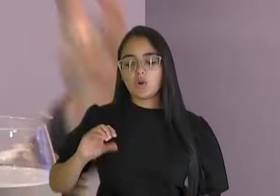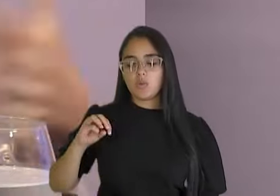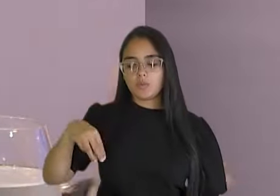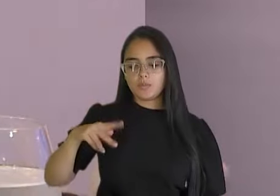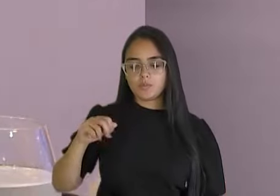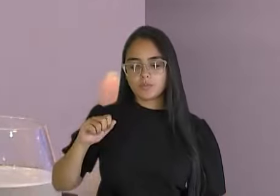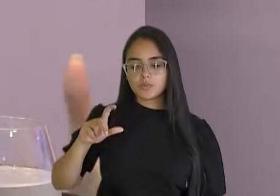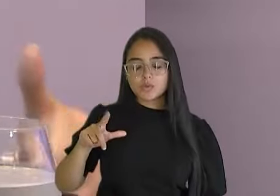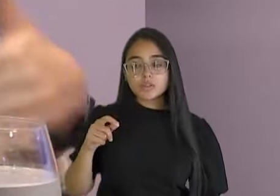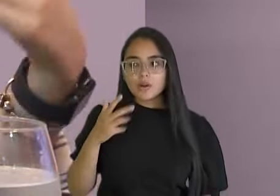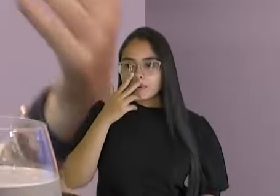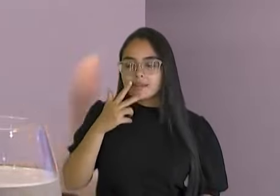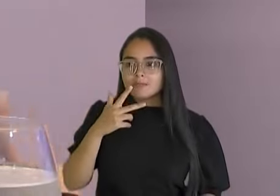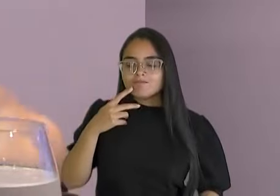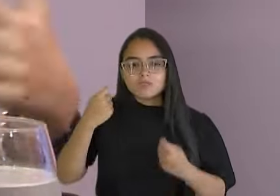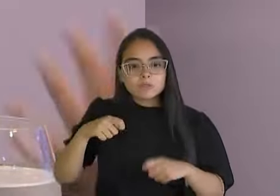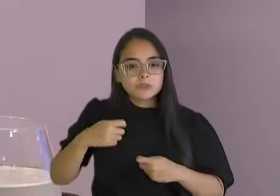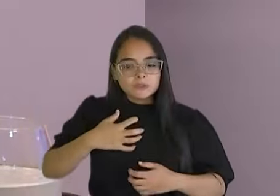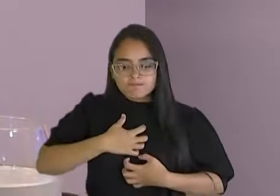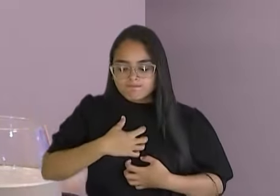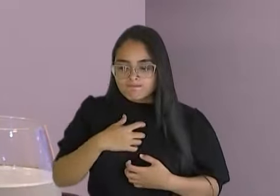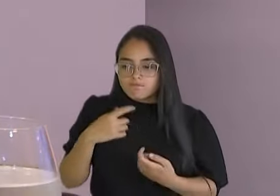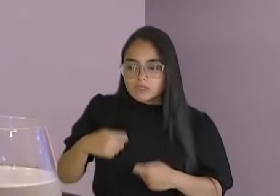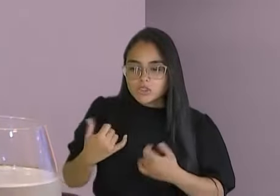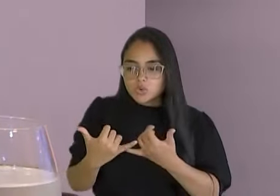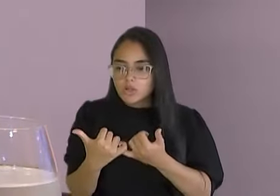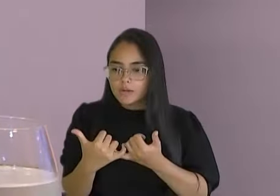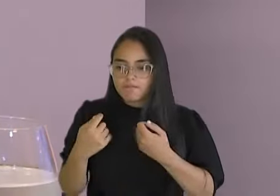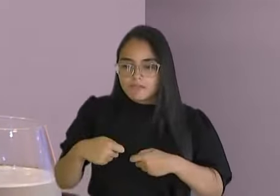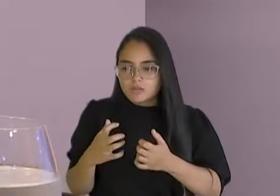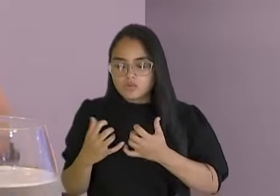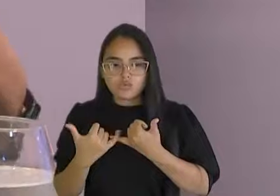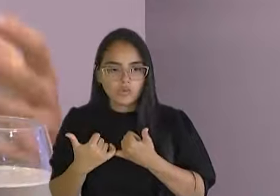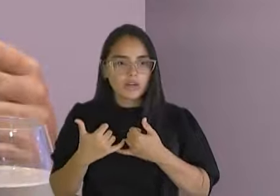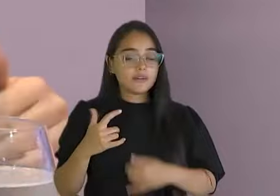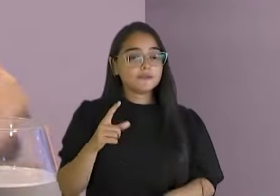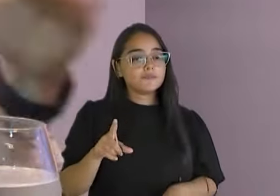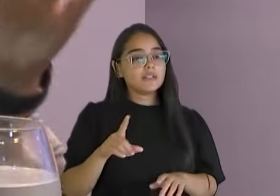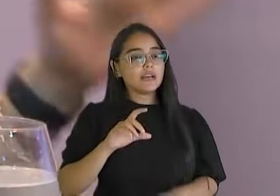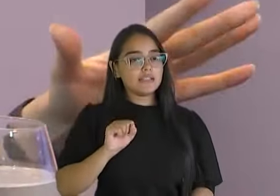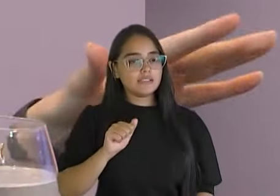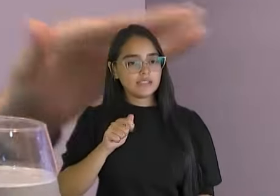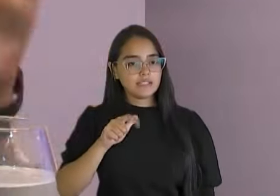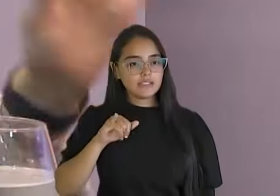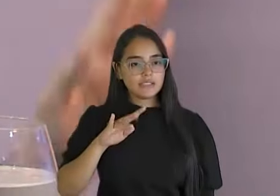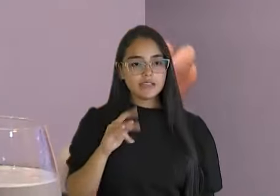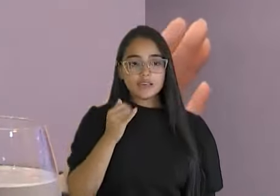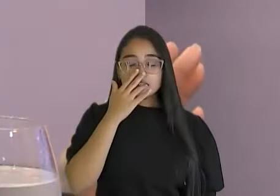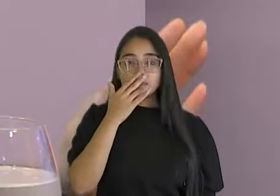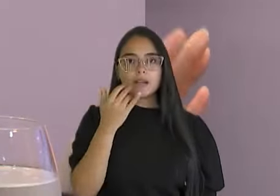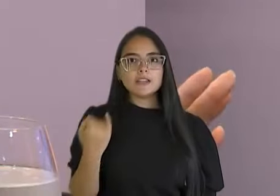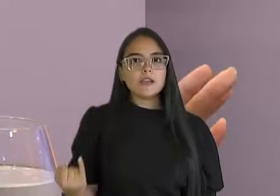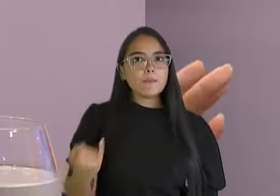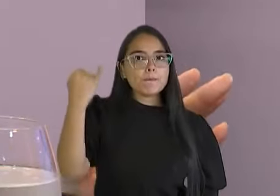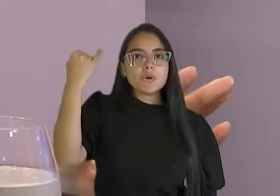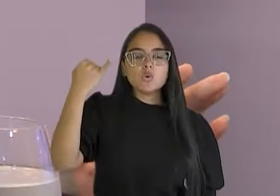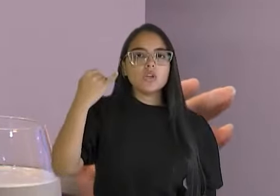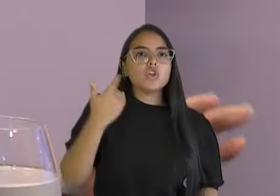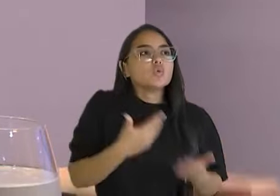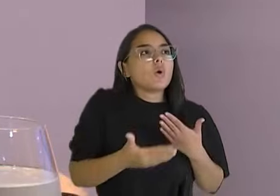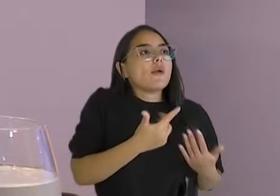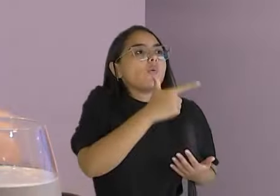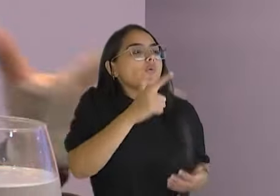que eu preciso do jogo, né? Então, eu preciso toda hora estar jogando. A saliência é quando o jogo se torna mais importante do que qualquer outra coisa na minha vida,